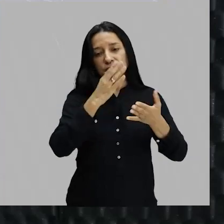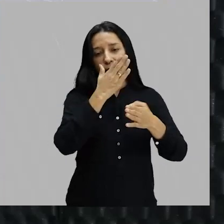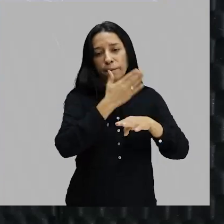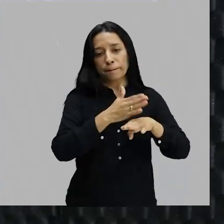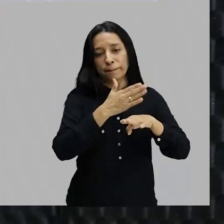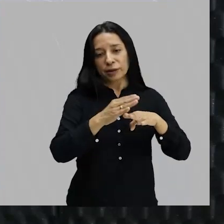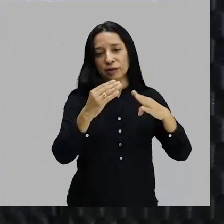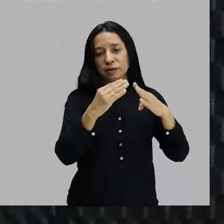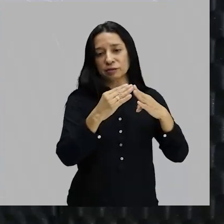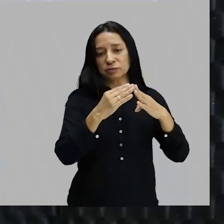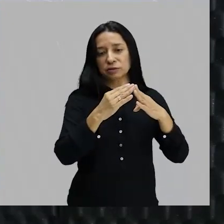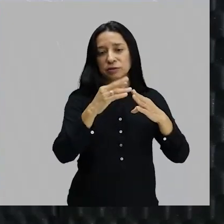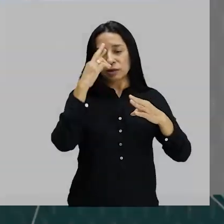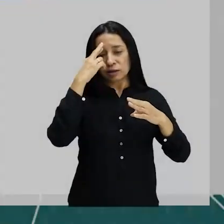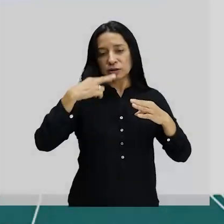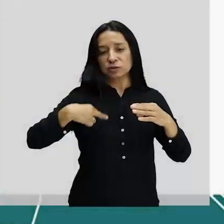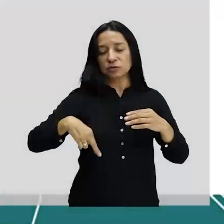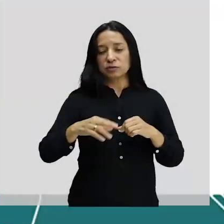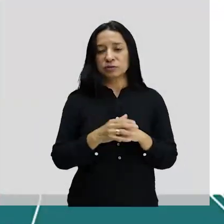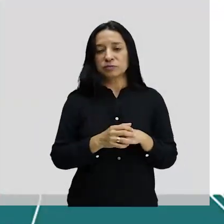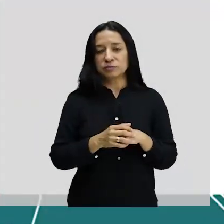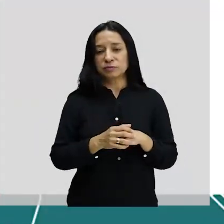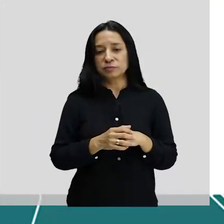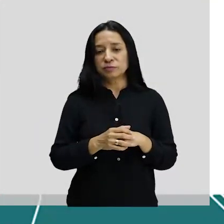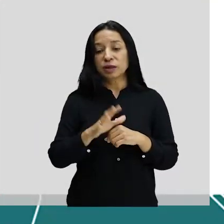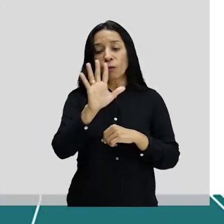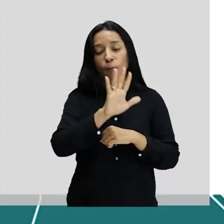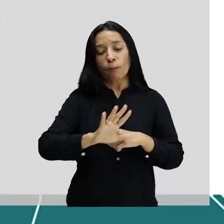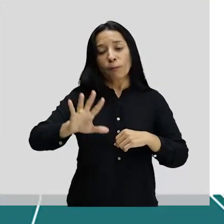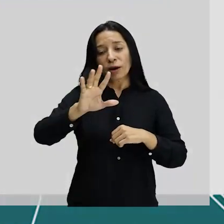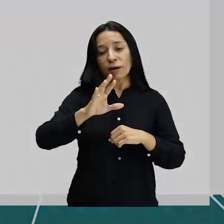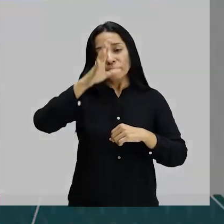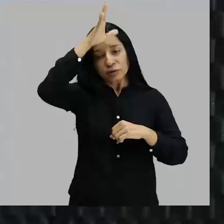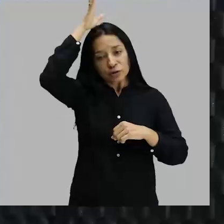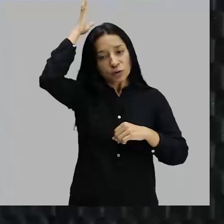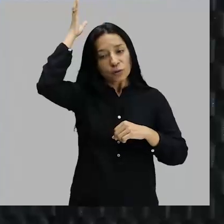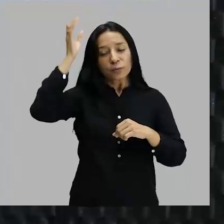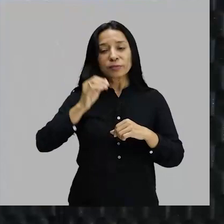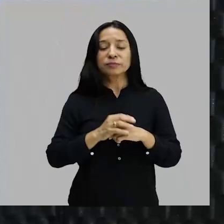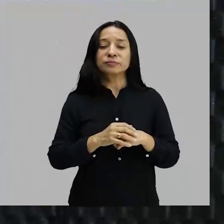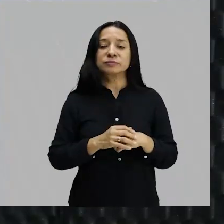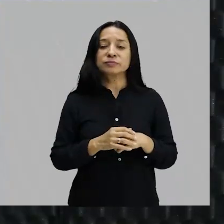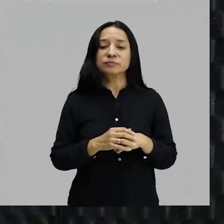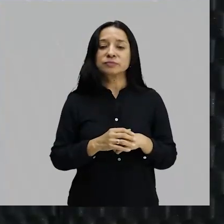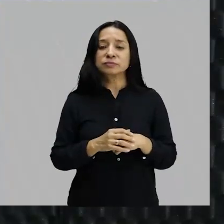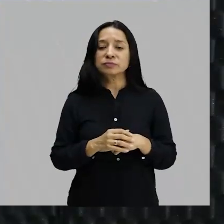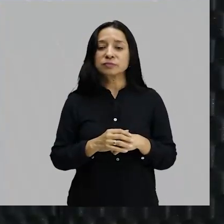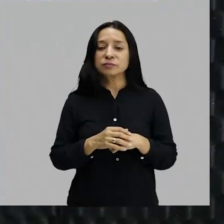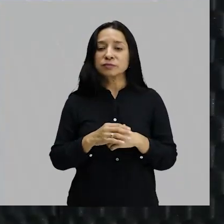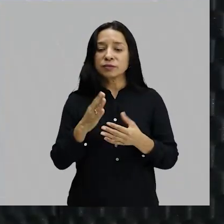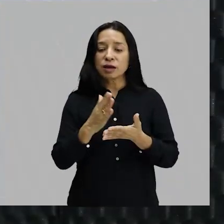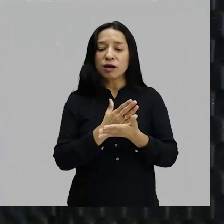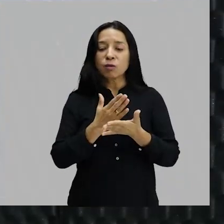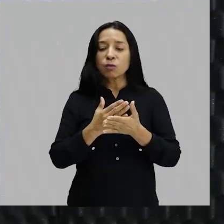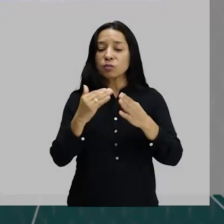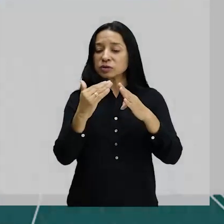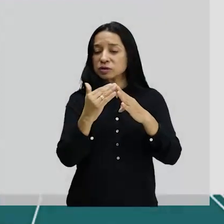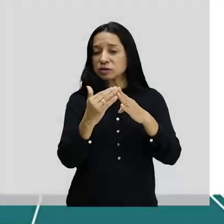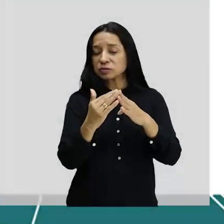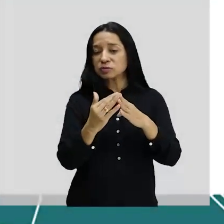mapa das catacumbas de Roma. Quando você for a Roma, me leve, certo? E algumas catacumbas conhecidas nessa região: a de São